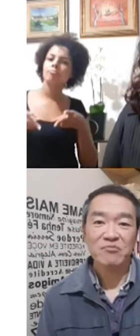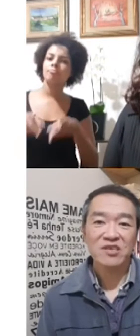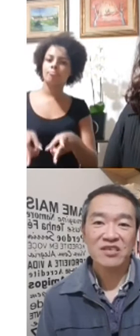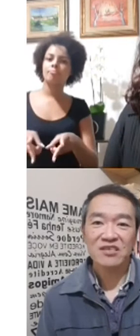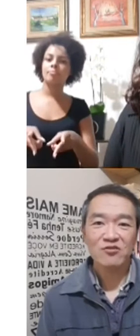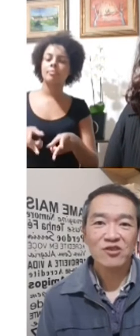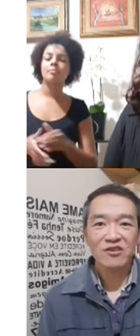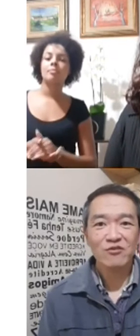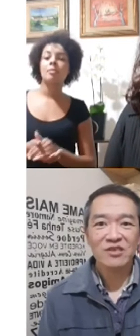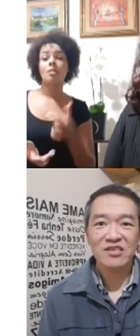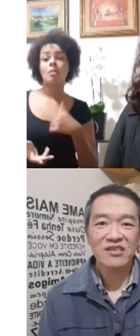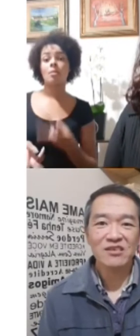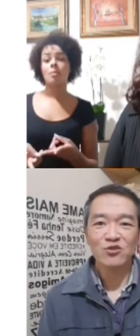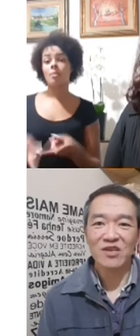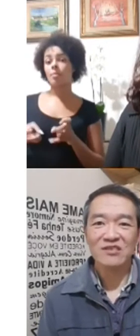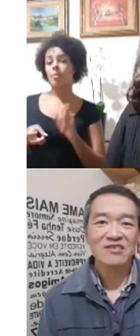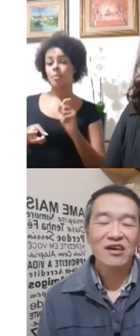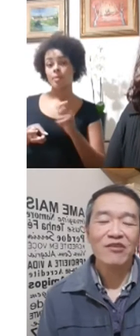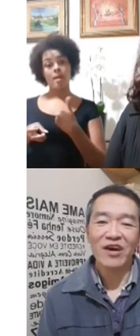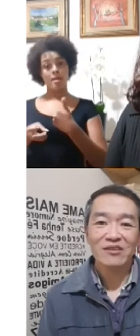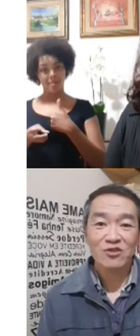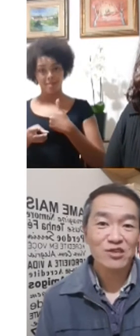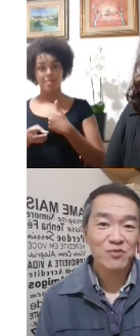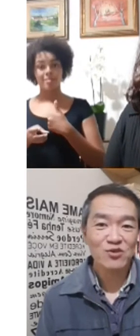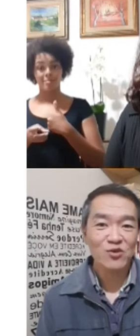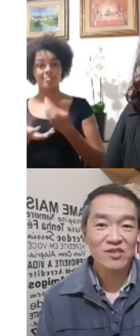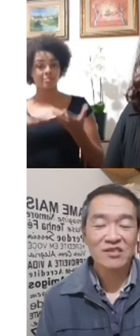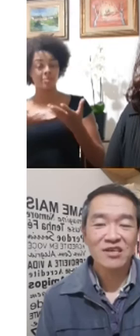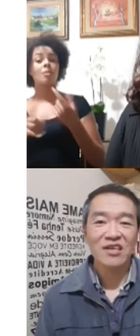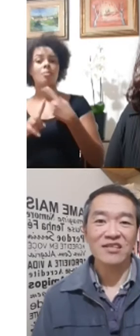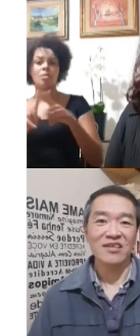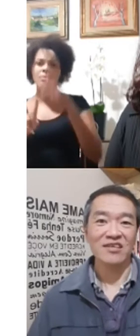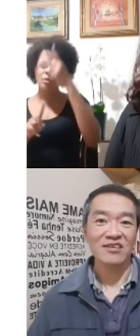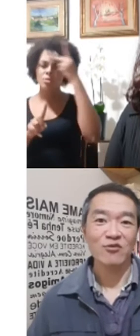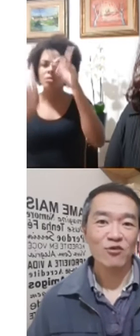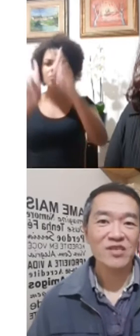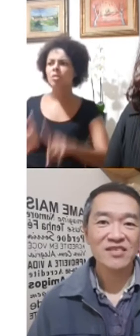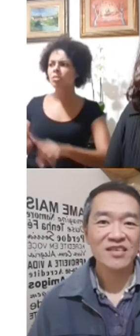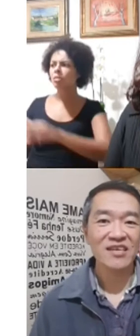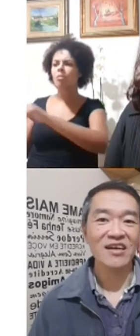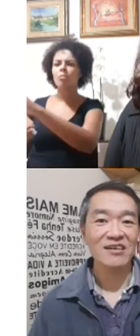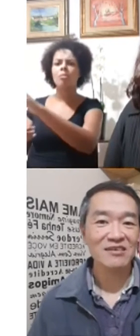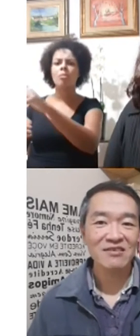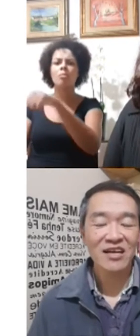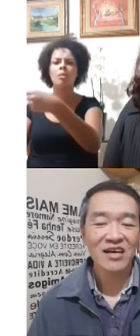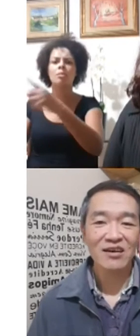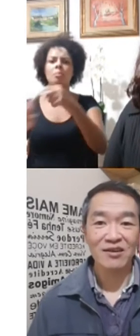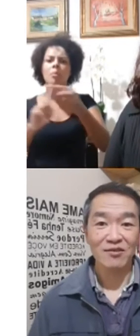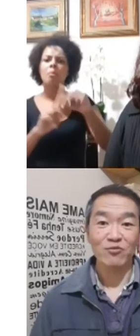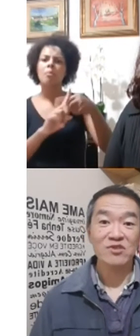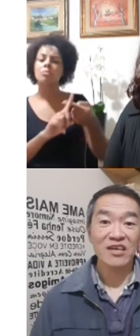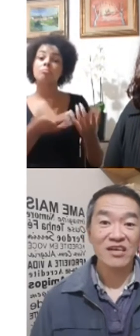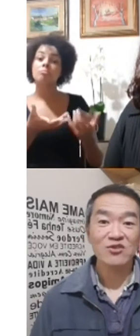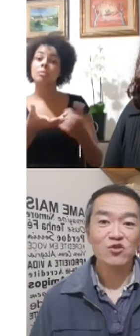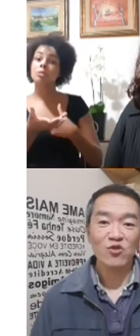eu percebi que não só eu queria isso, mas várias outras pessoas. Daí eu comecei